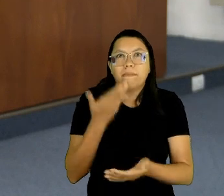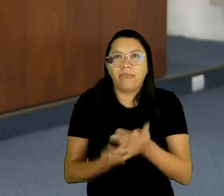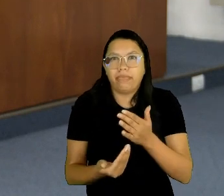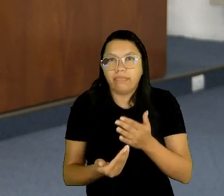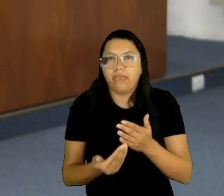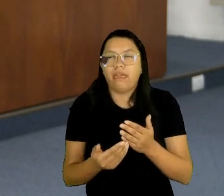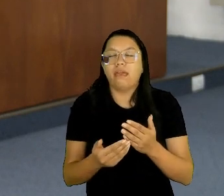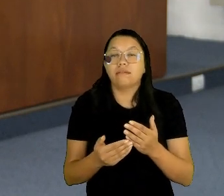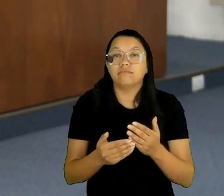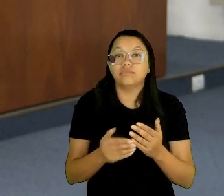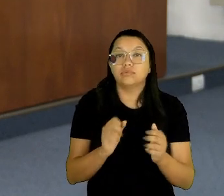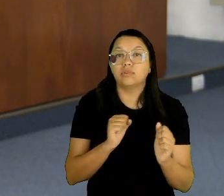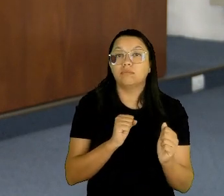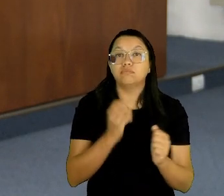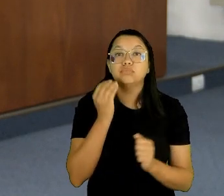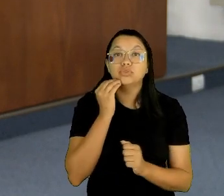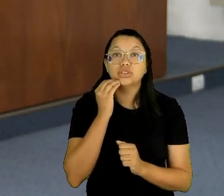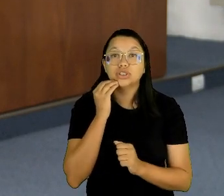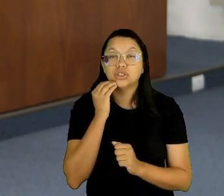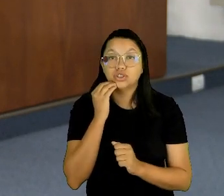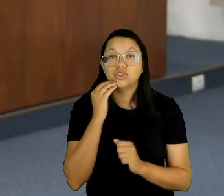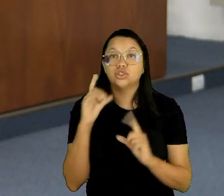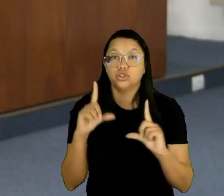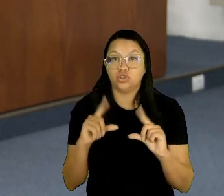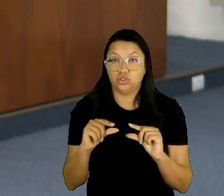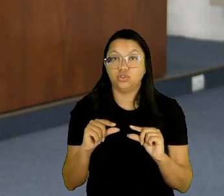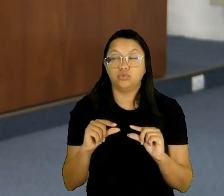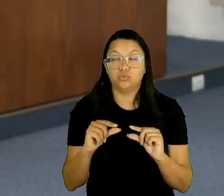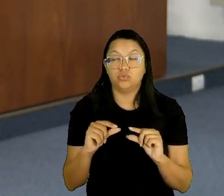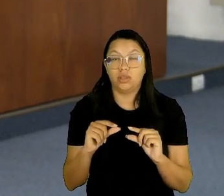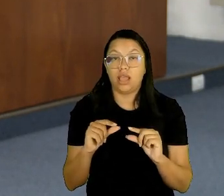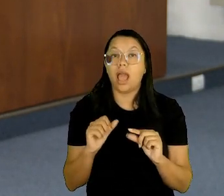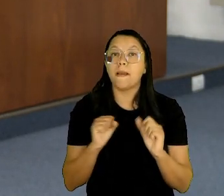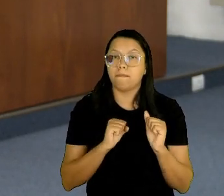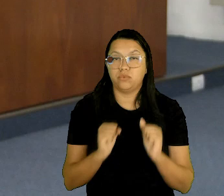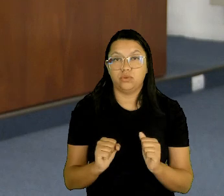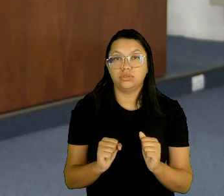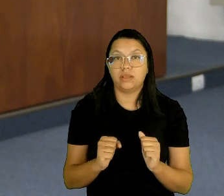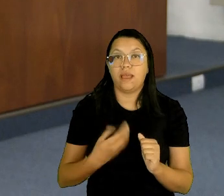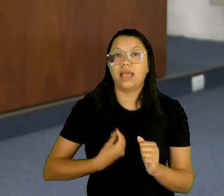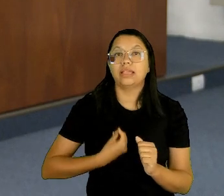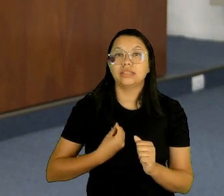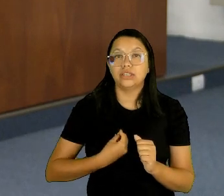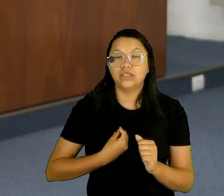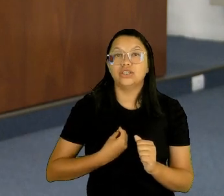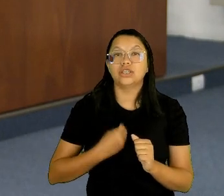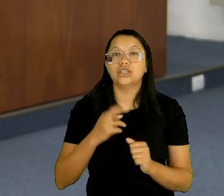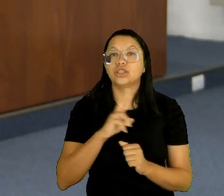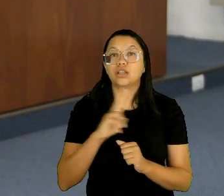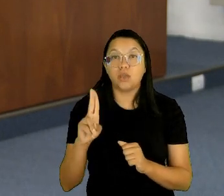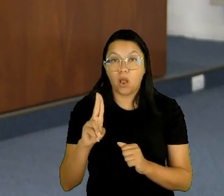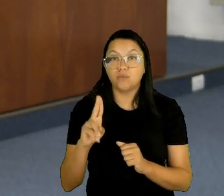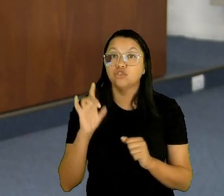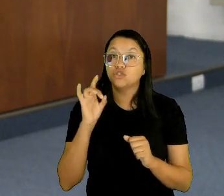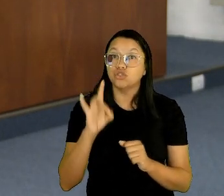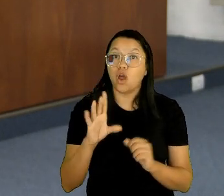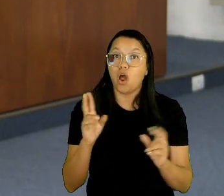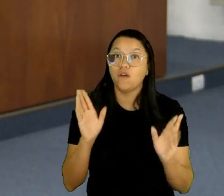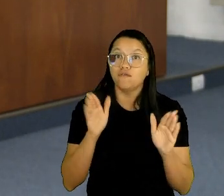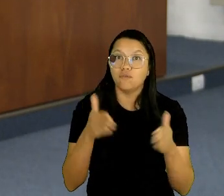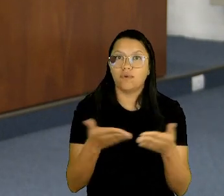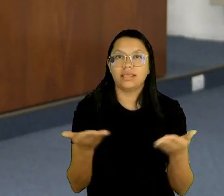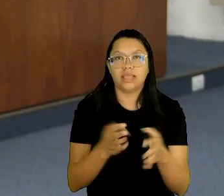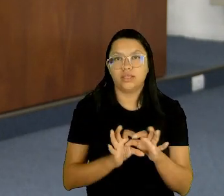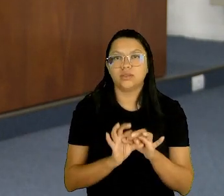20% do peso, a chance dele entrar em remissão é muito maior e possível. Tanto que existe esse termo falando de diabetes, remissão do